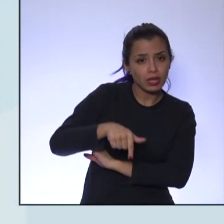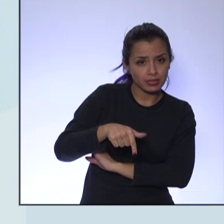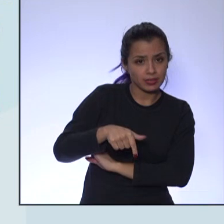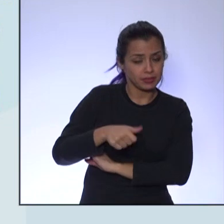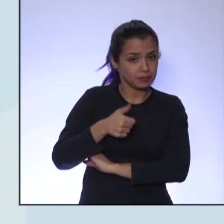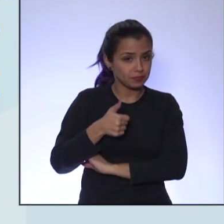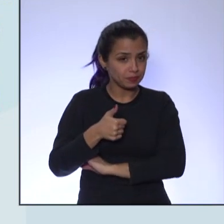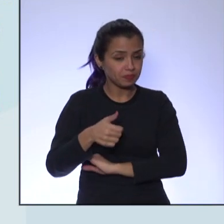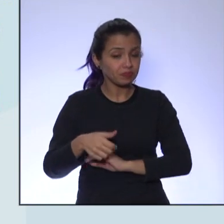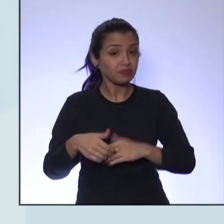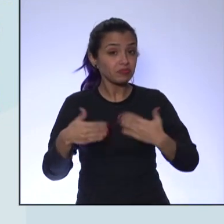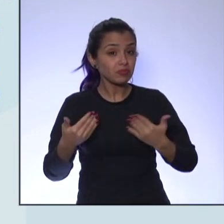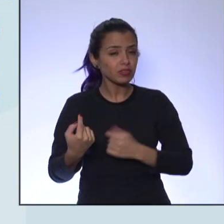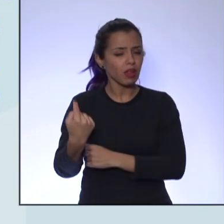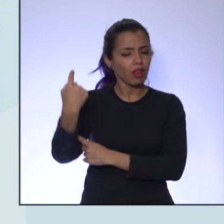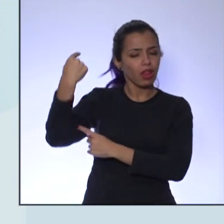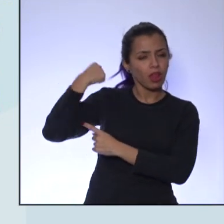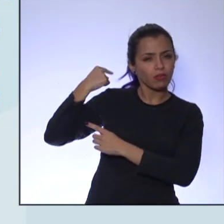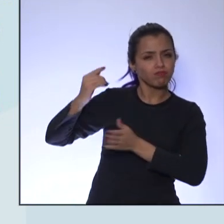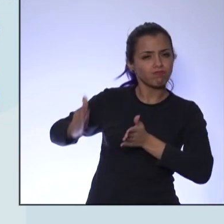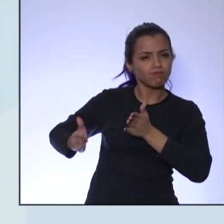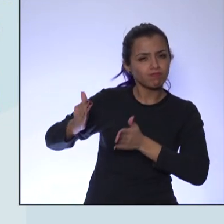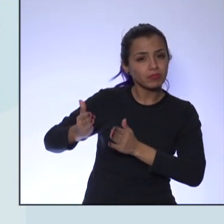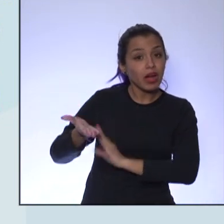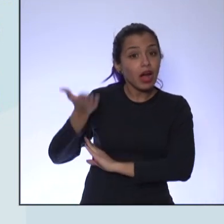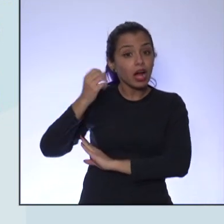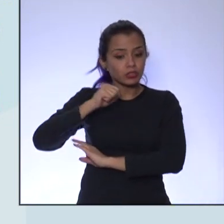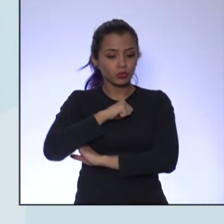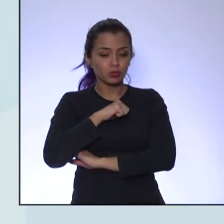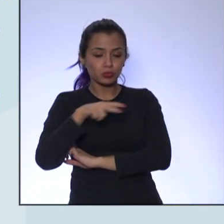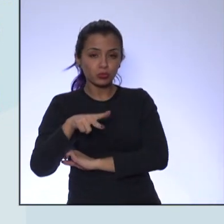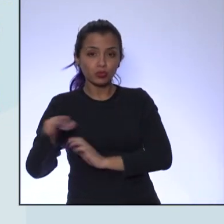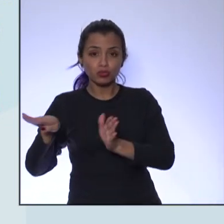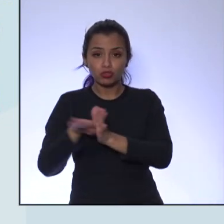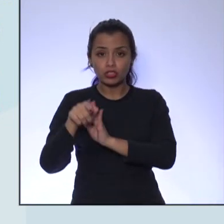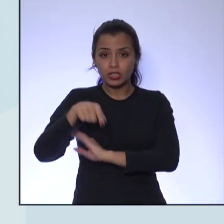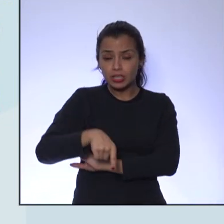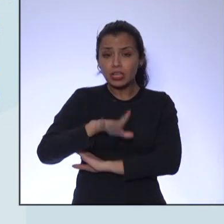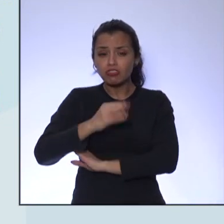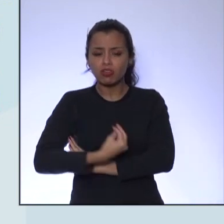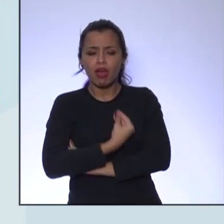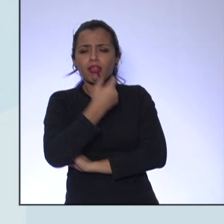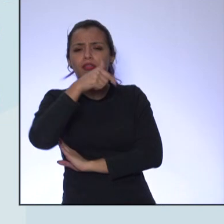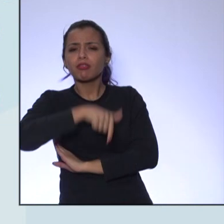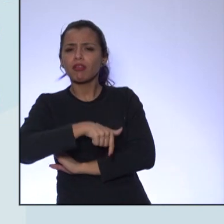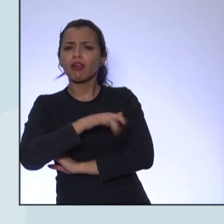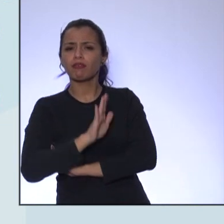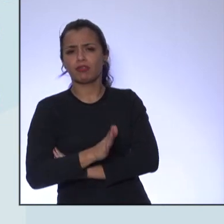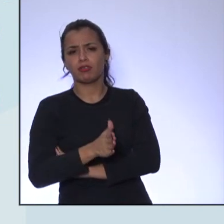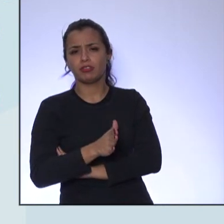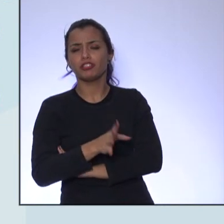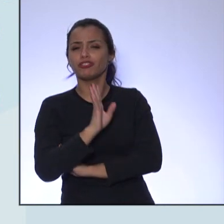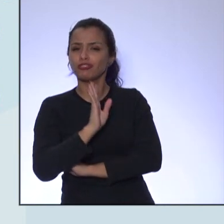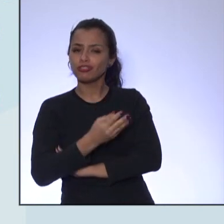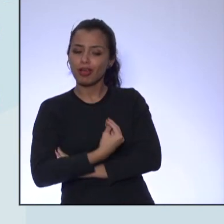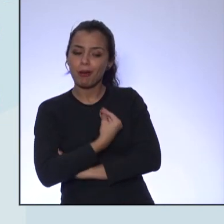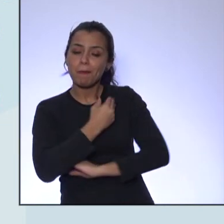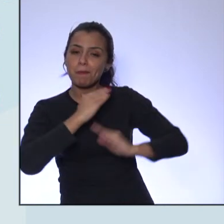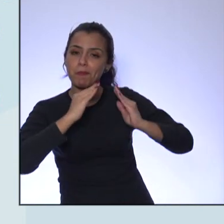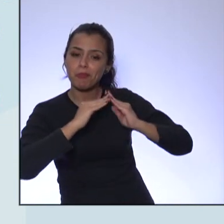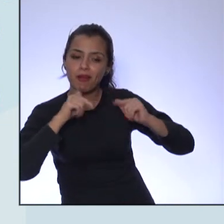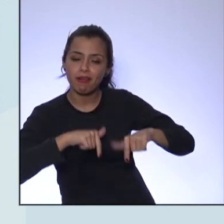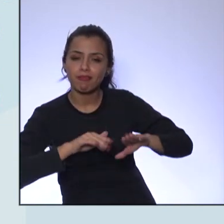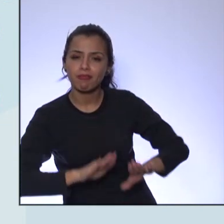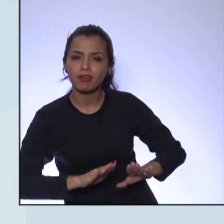momento, a gente precisa entender que antes da chegada dos portugueses já tinha alguém que estava aqui, né? Nesse território. E,